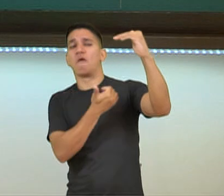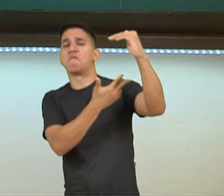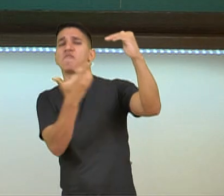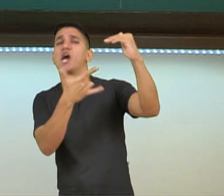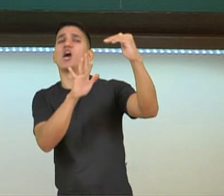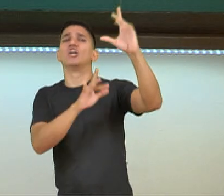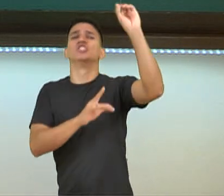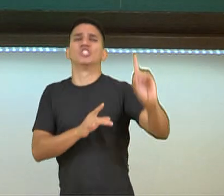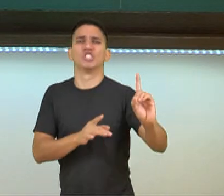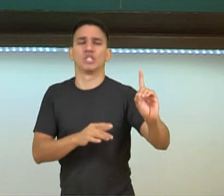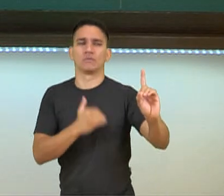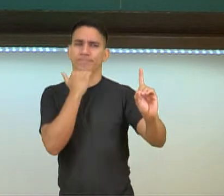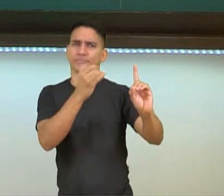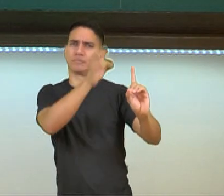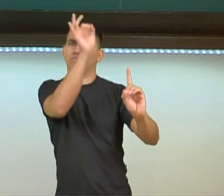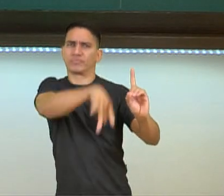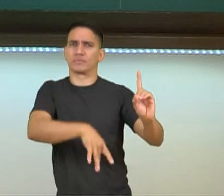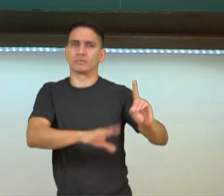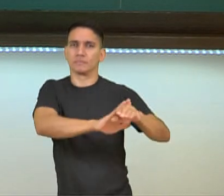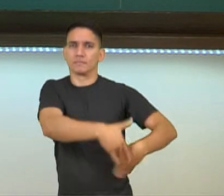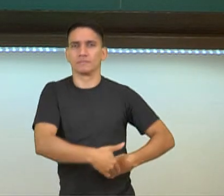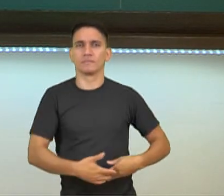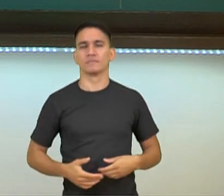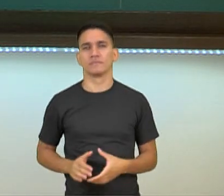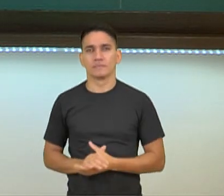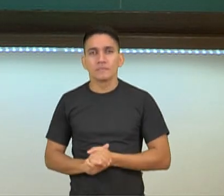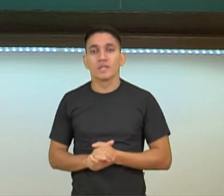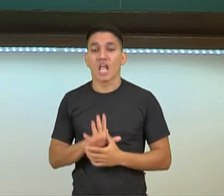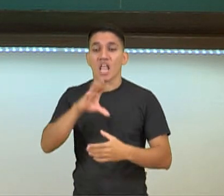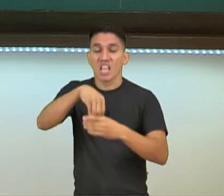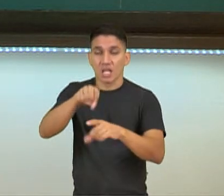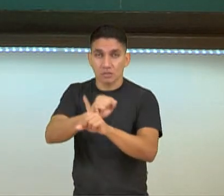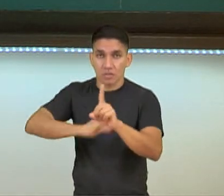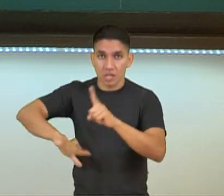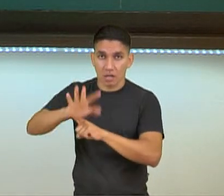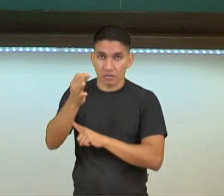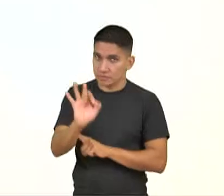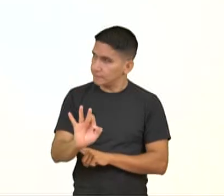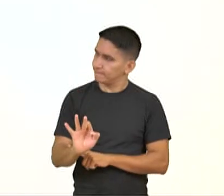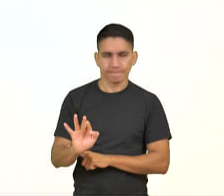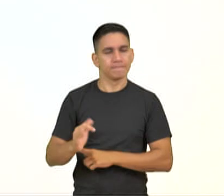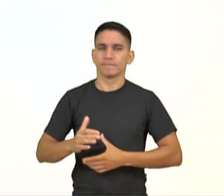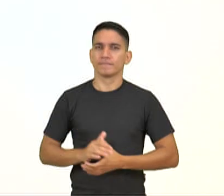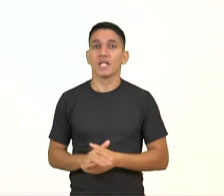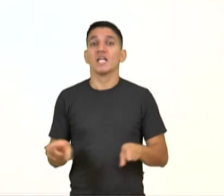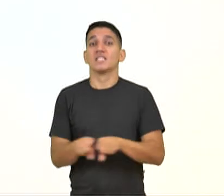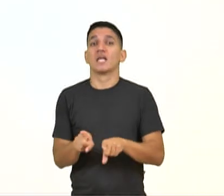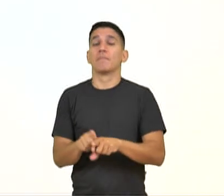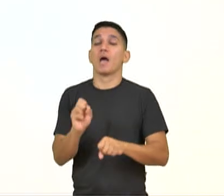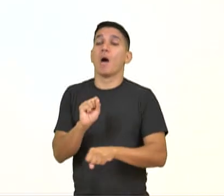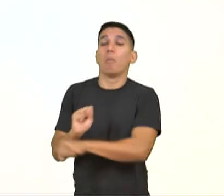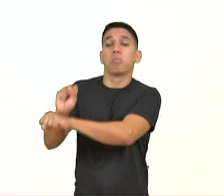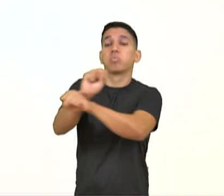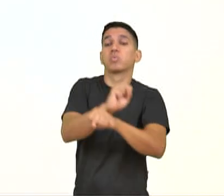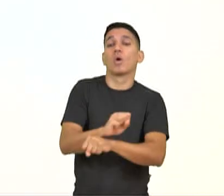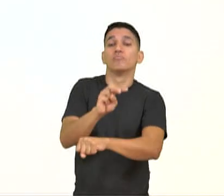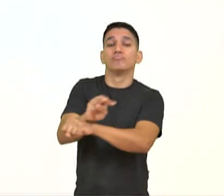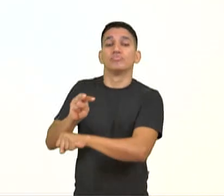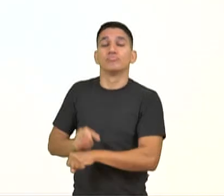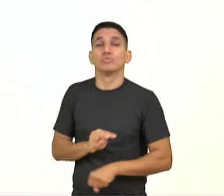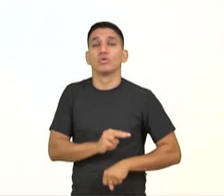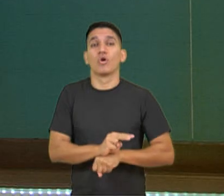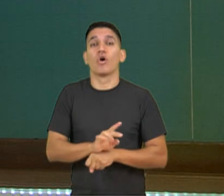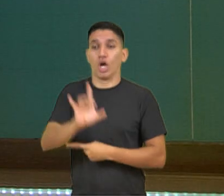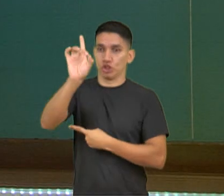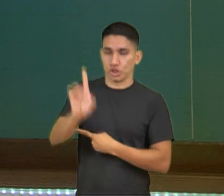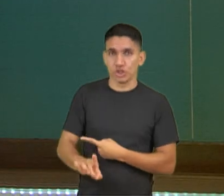algum direito garantido, algum privilégio dentro daquela sociedade francesa. Ele protegia o direito à propriedade